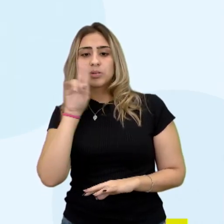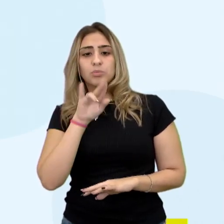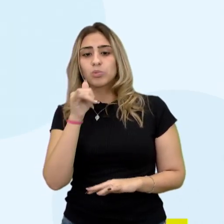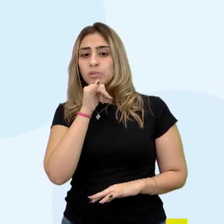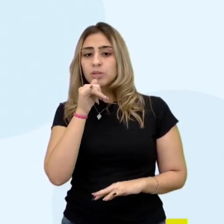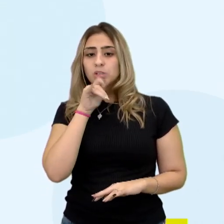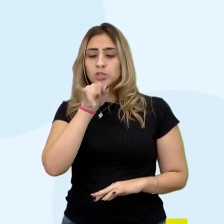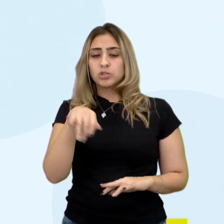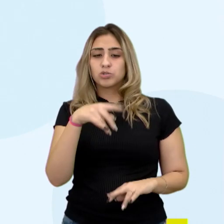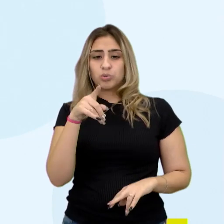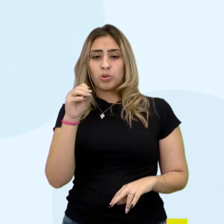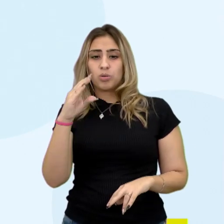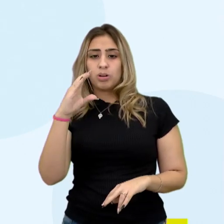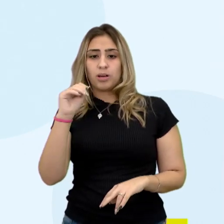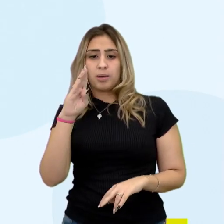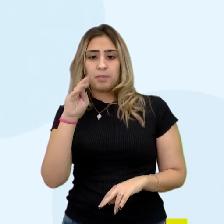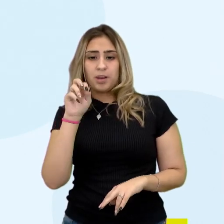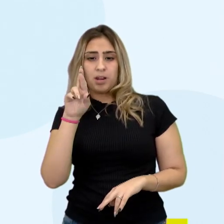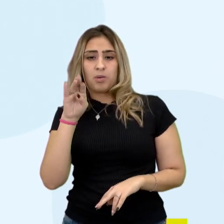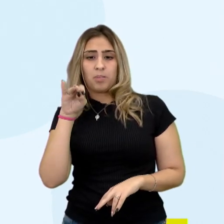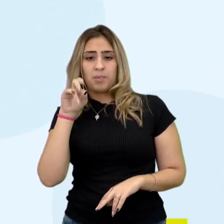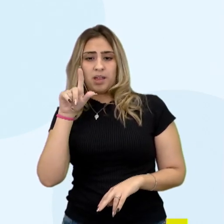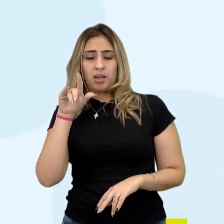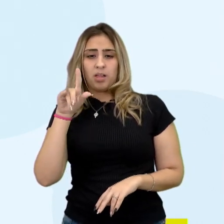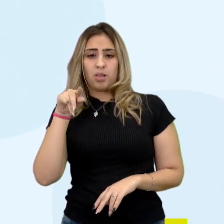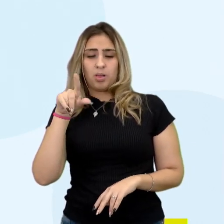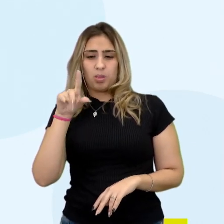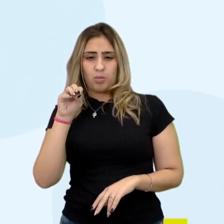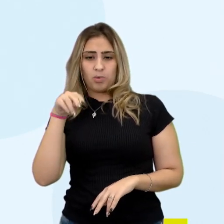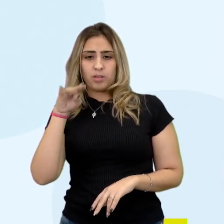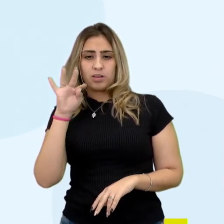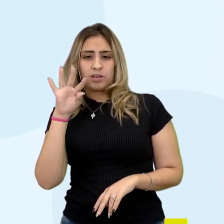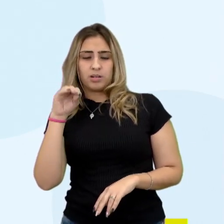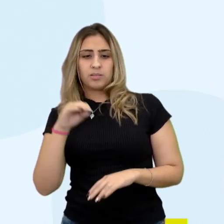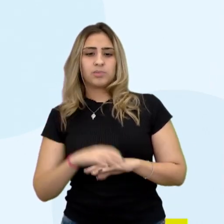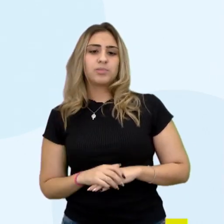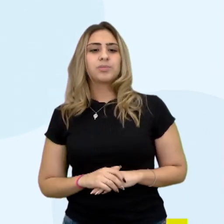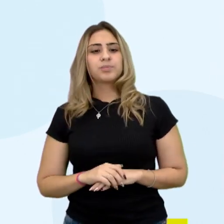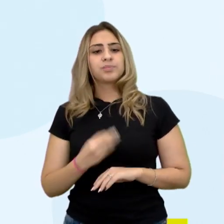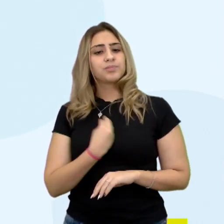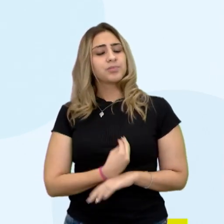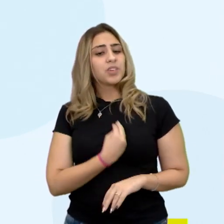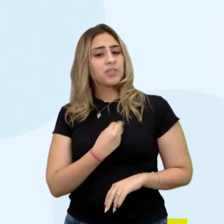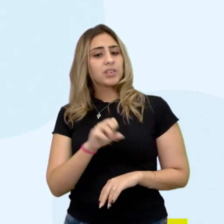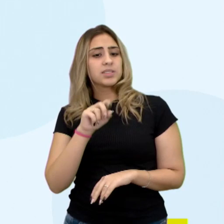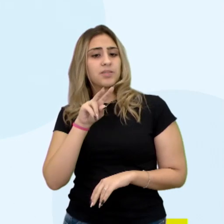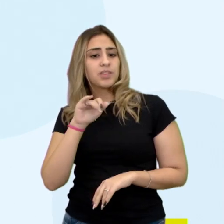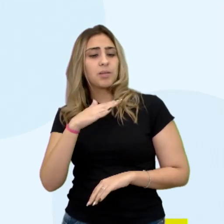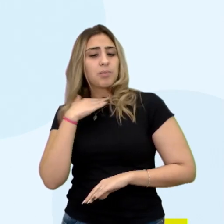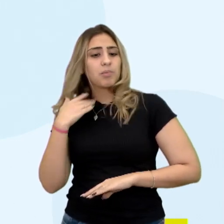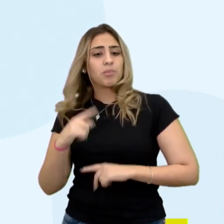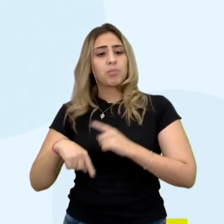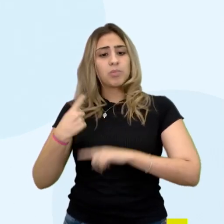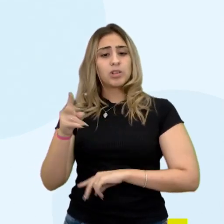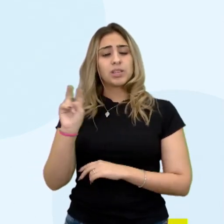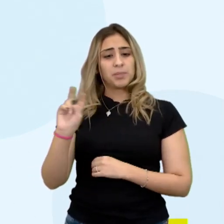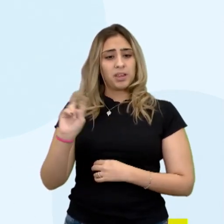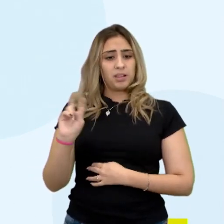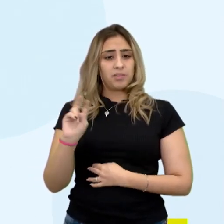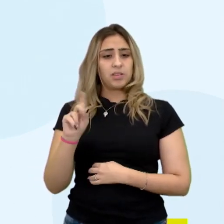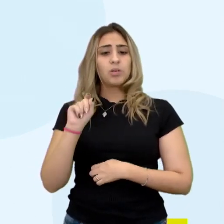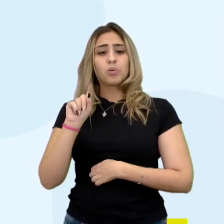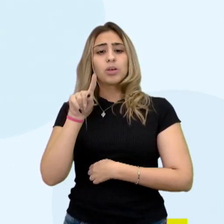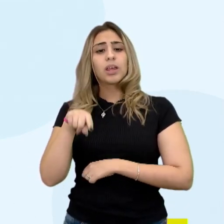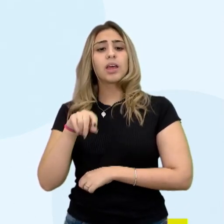vida do João Cabral de Melo Neto. Então esse é o percurso. Na aula de hoje, poema Morte e Vida Severina. Na próxima aula, próxima quinta-feira, o